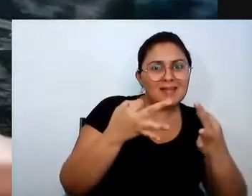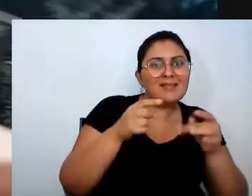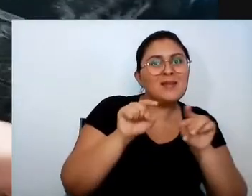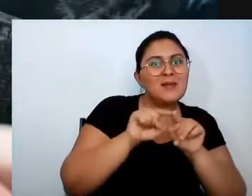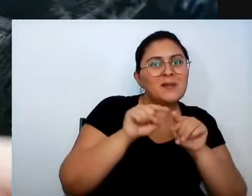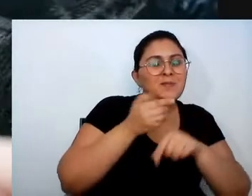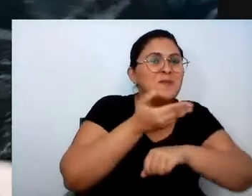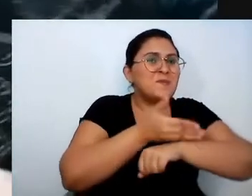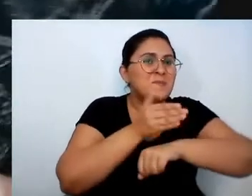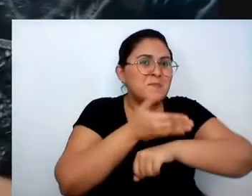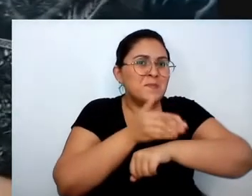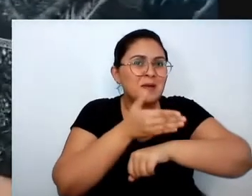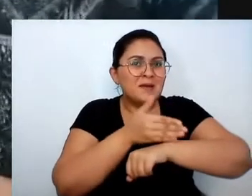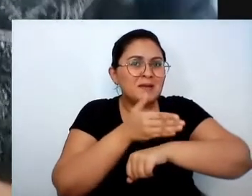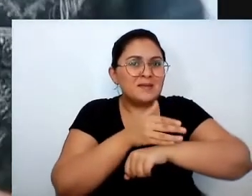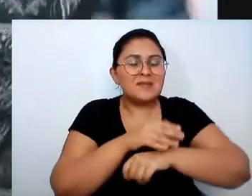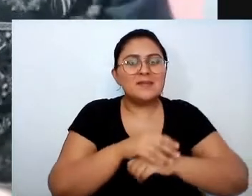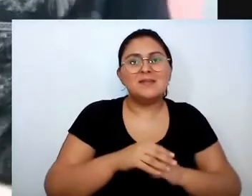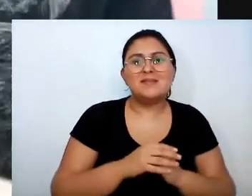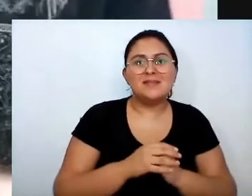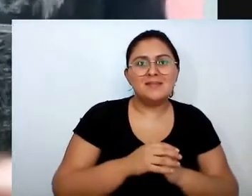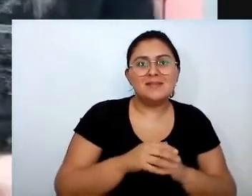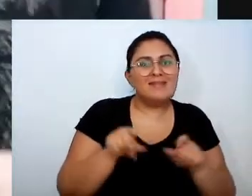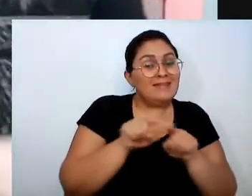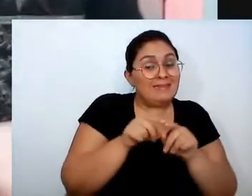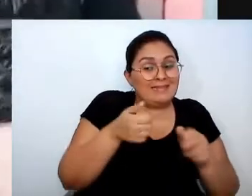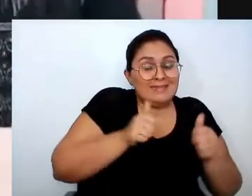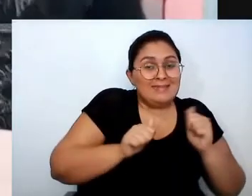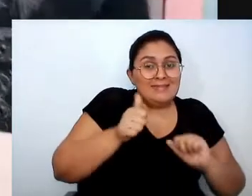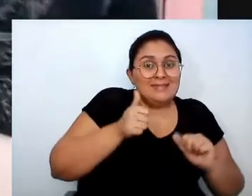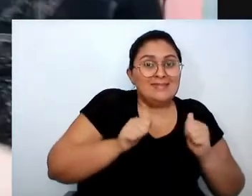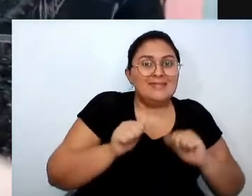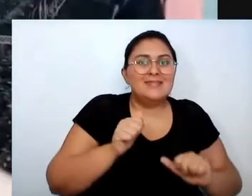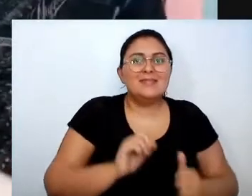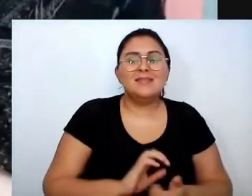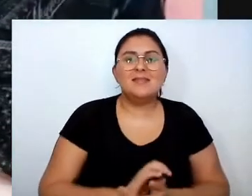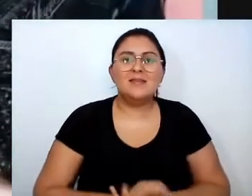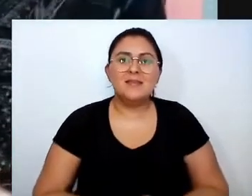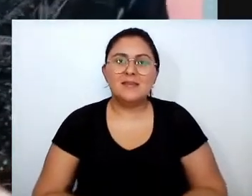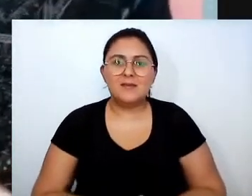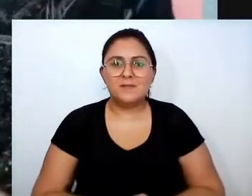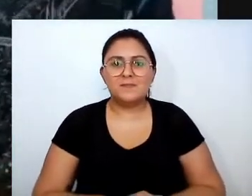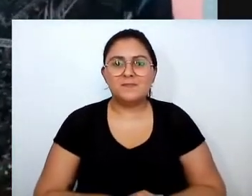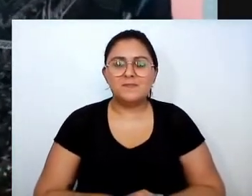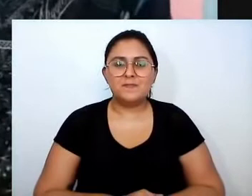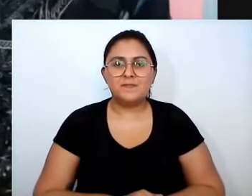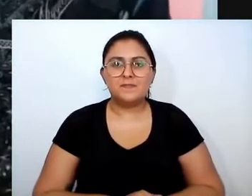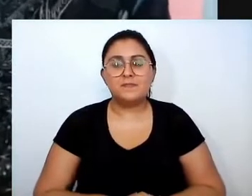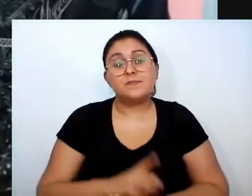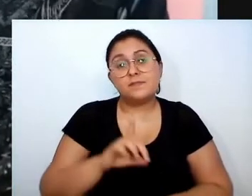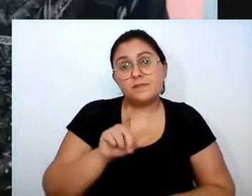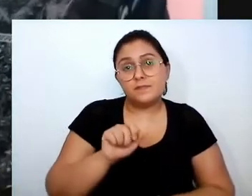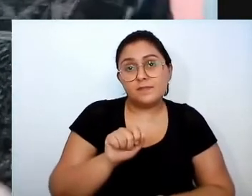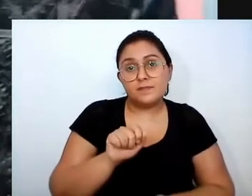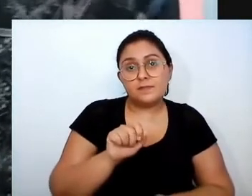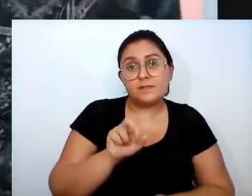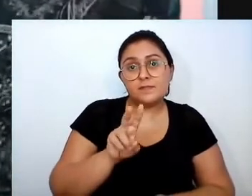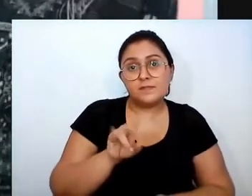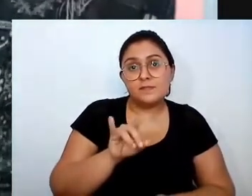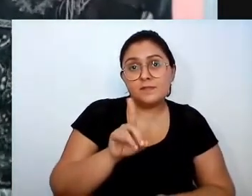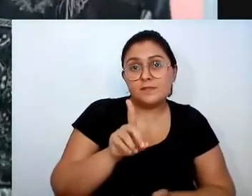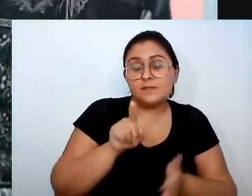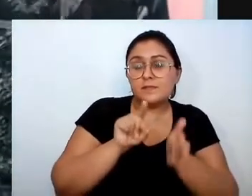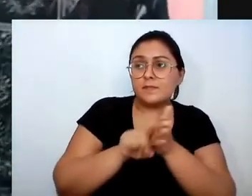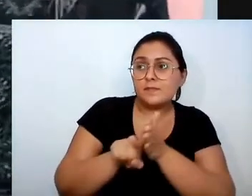E o frio na barriga, né, também. Isso, com certeza. José, voltando um pouquinho aí na linha do tempo, você falou,